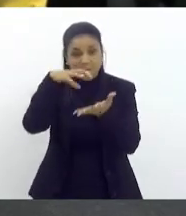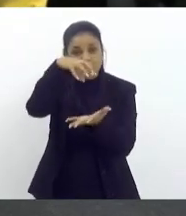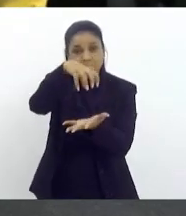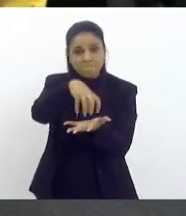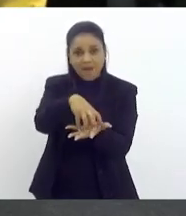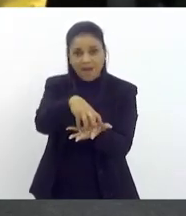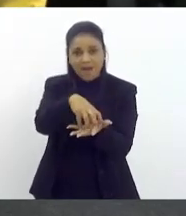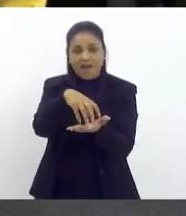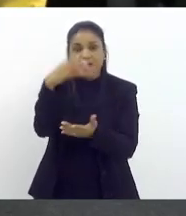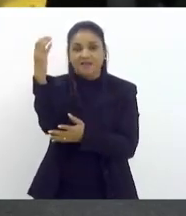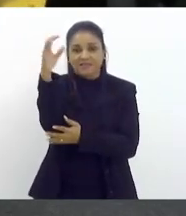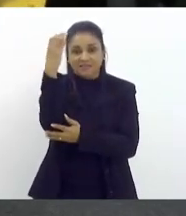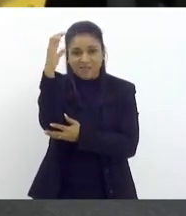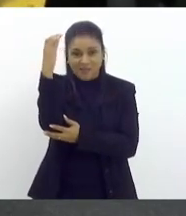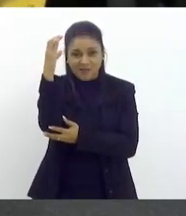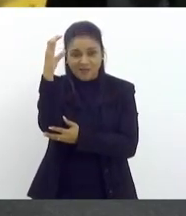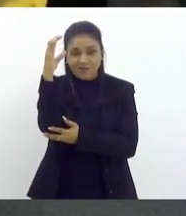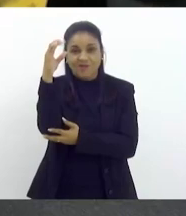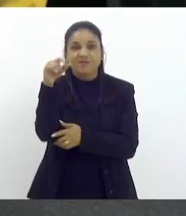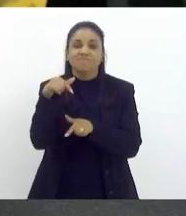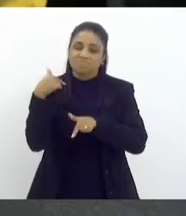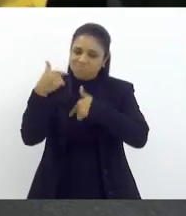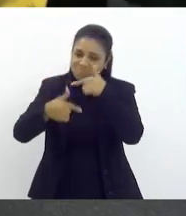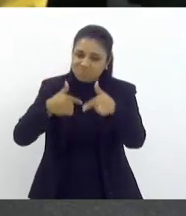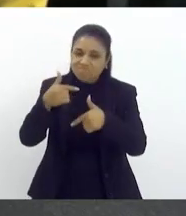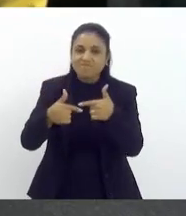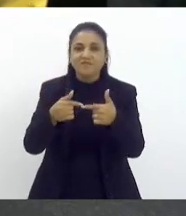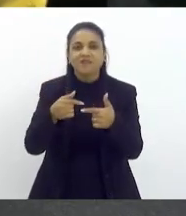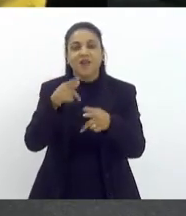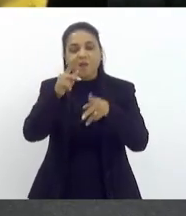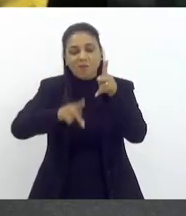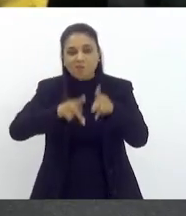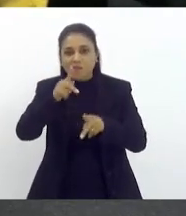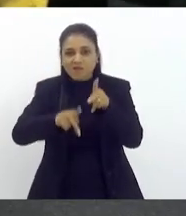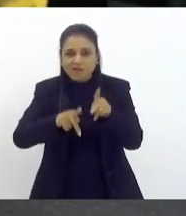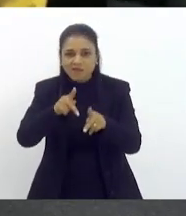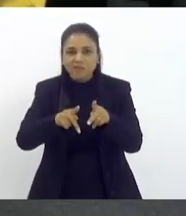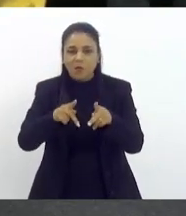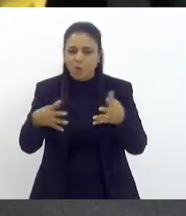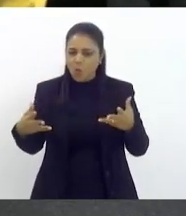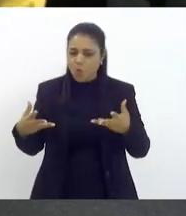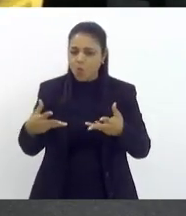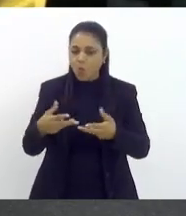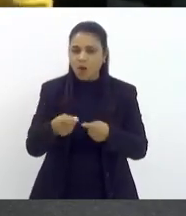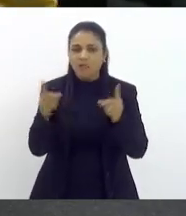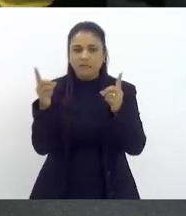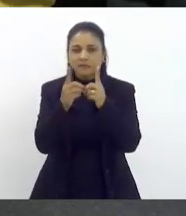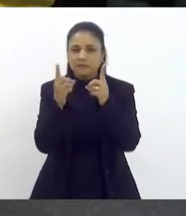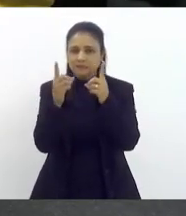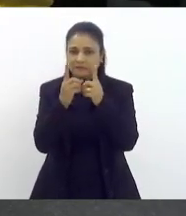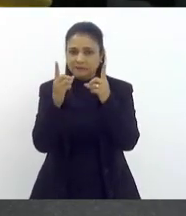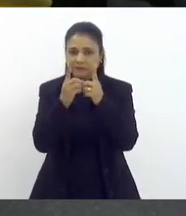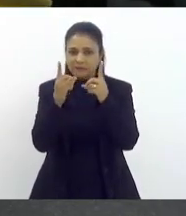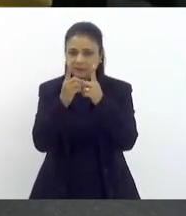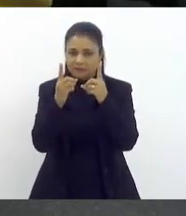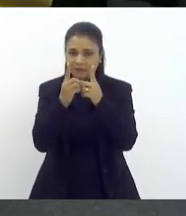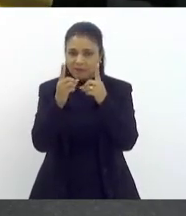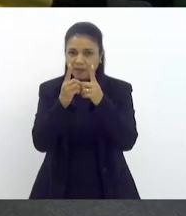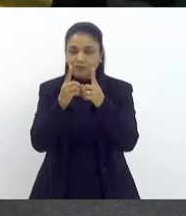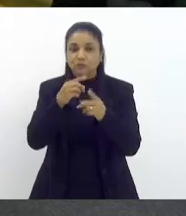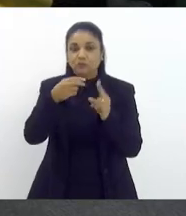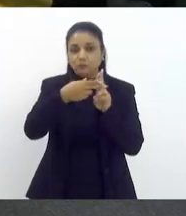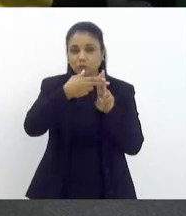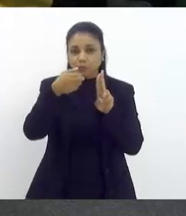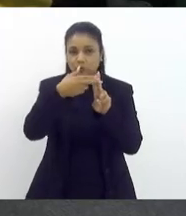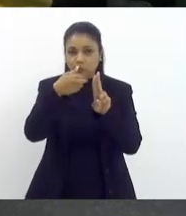Saúde Niterói e oferecerá serviços também a população dando qualidade de atendimento aos usuários do